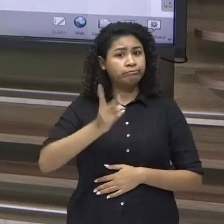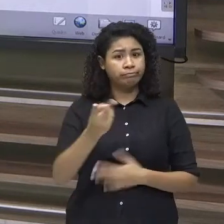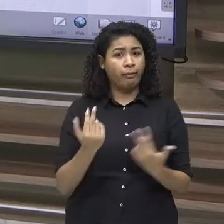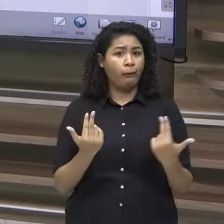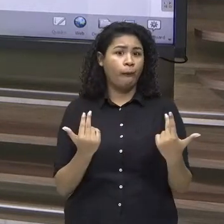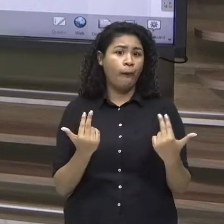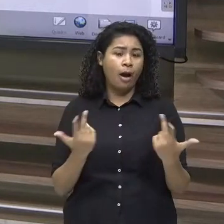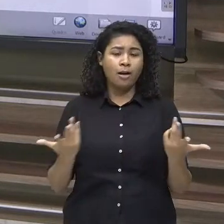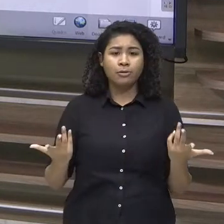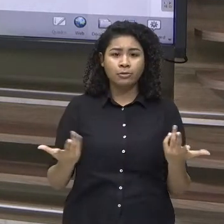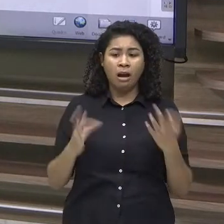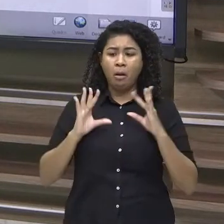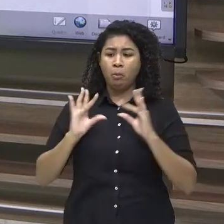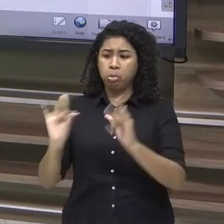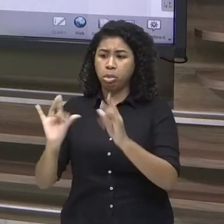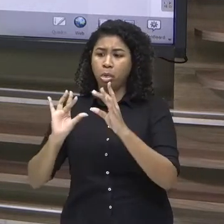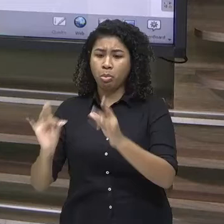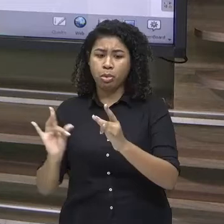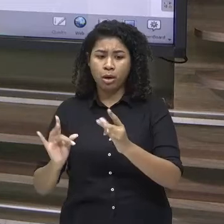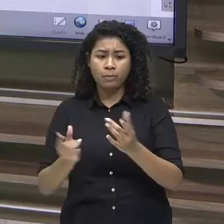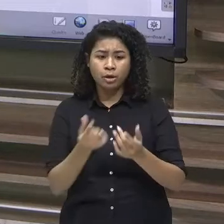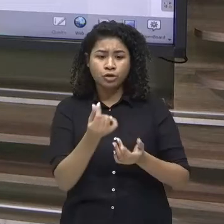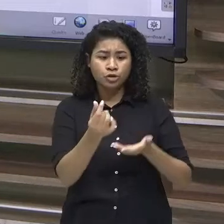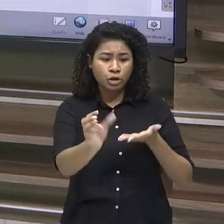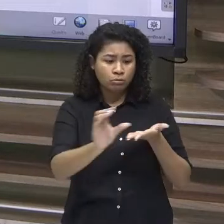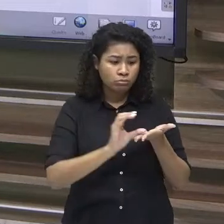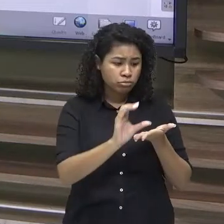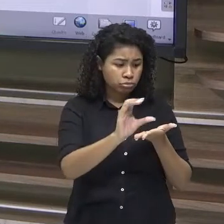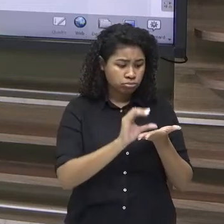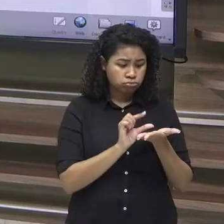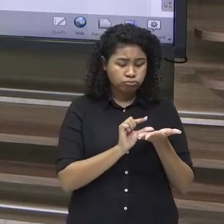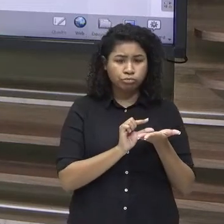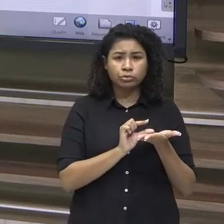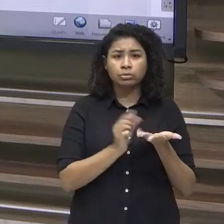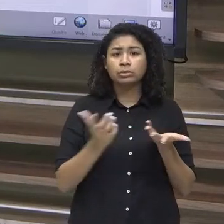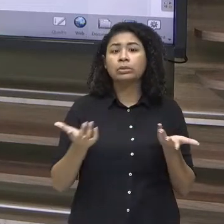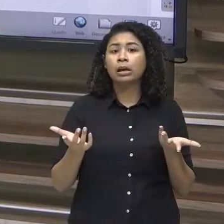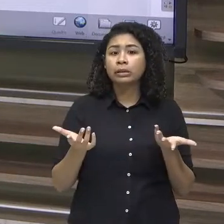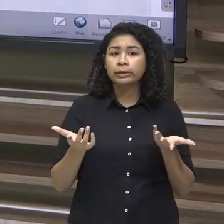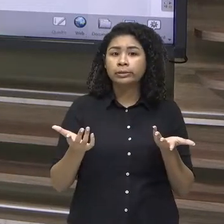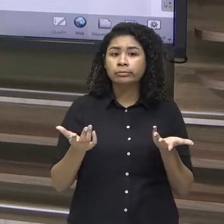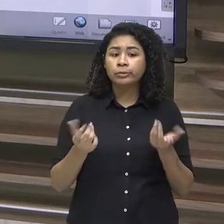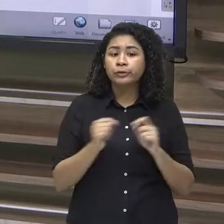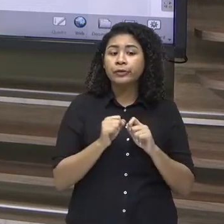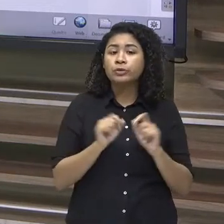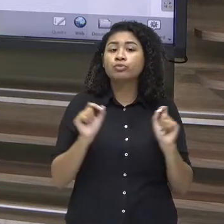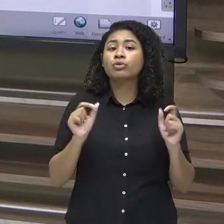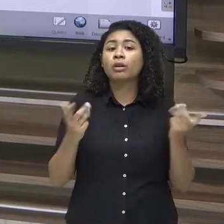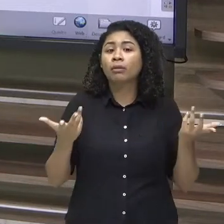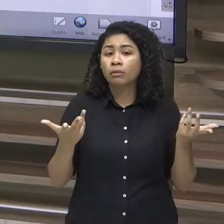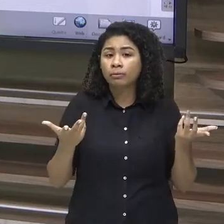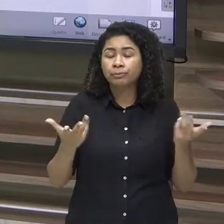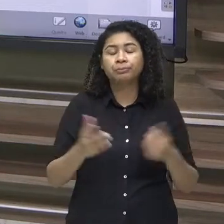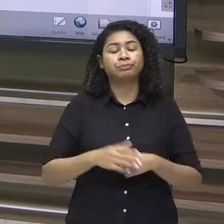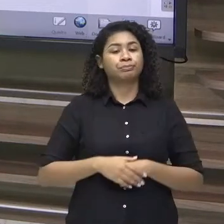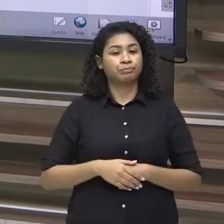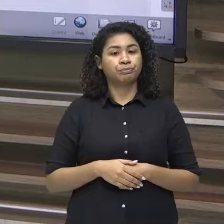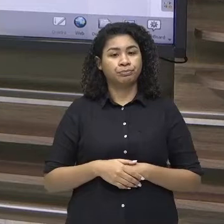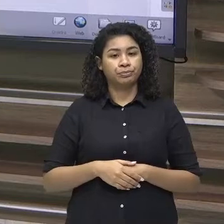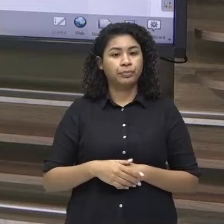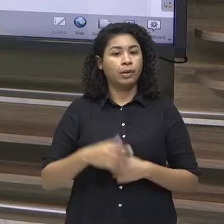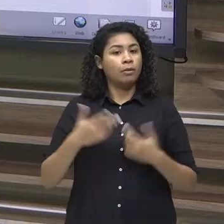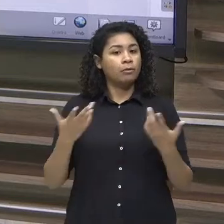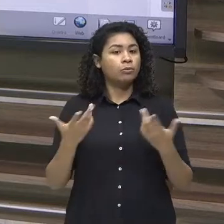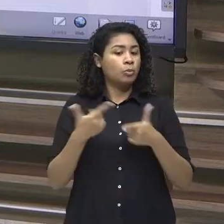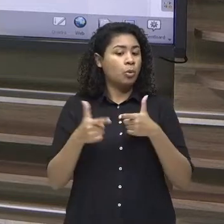vou fazer? Eu tenho duas soluções. Primeira solução, ou eu começo a cobrar imposto do